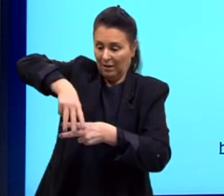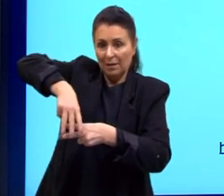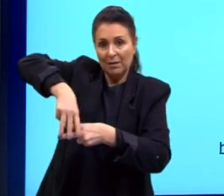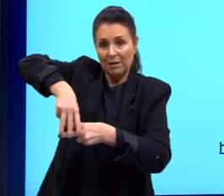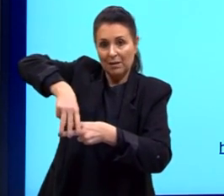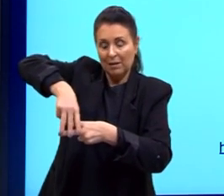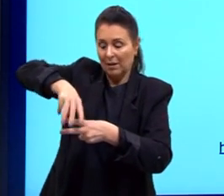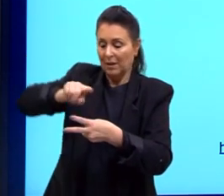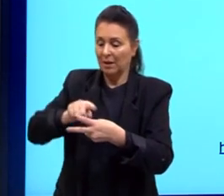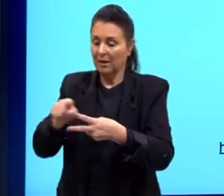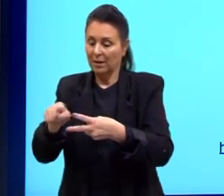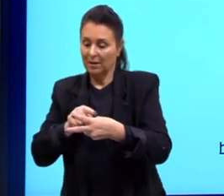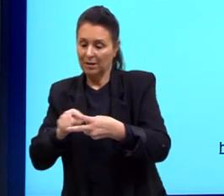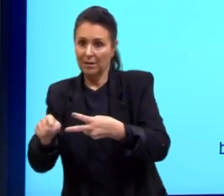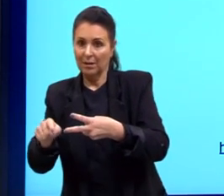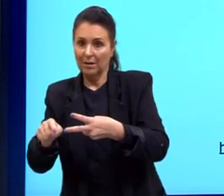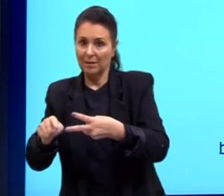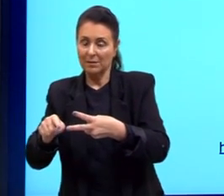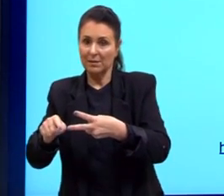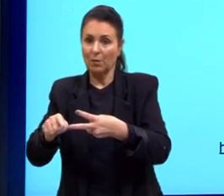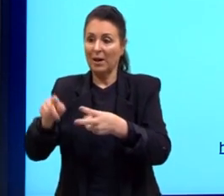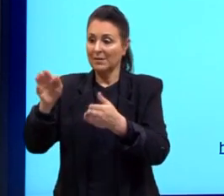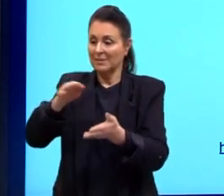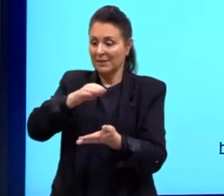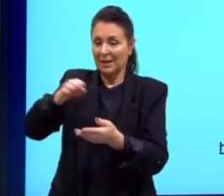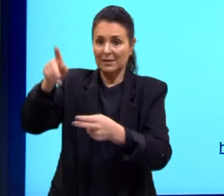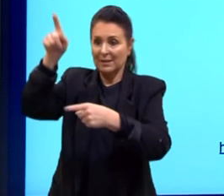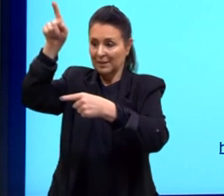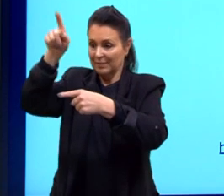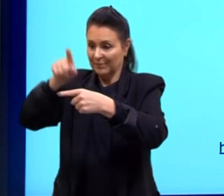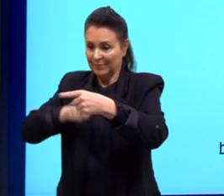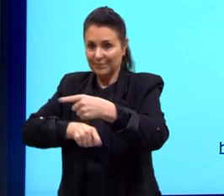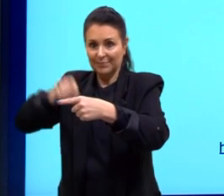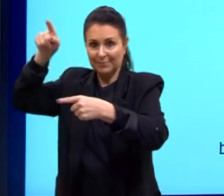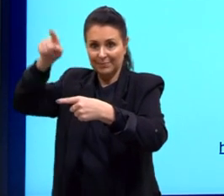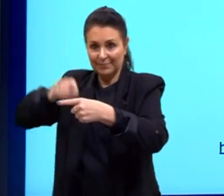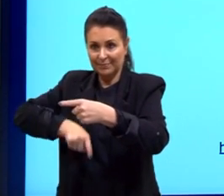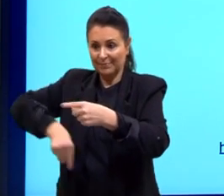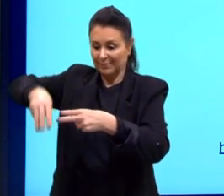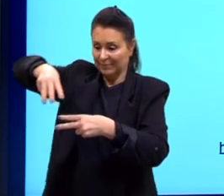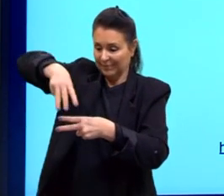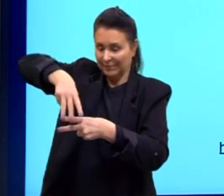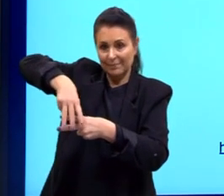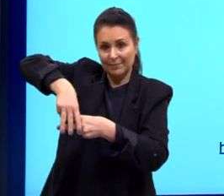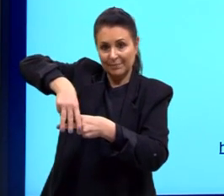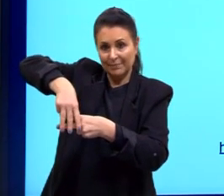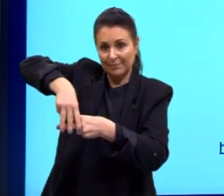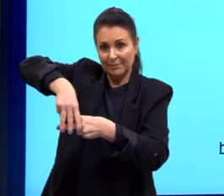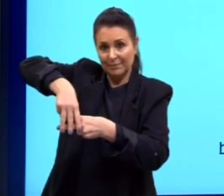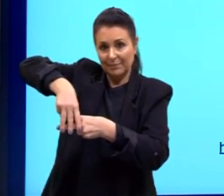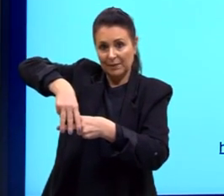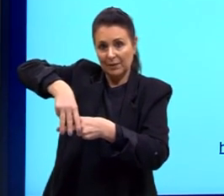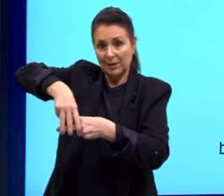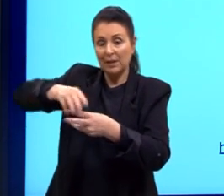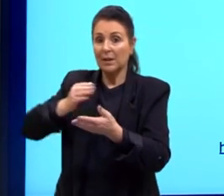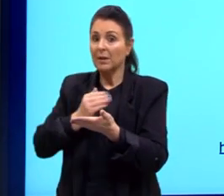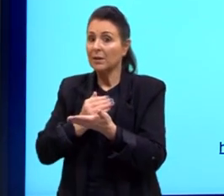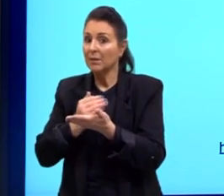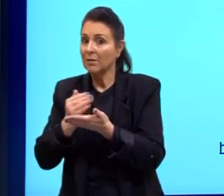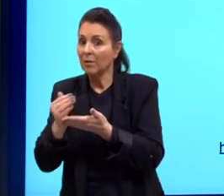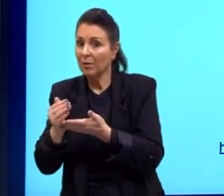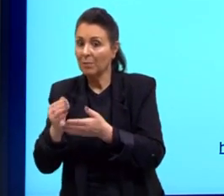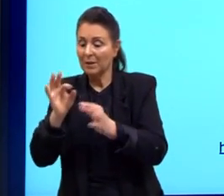foram então sobre duas transversais são duas retas que cortam essas paralelas formando